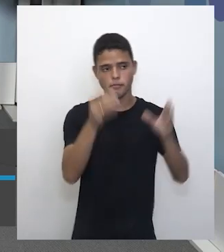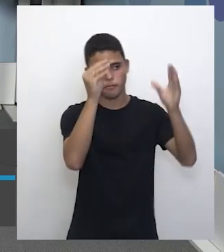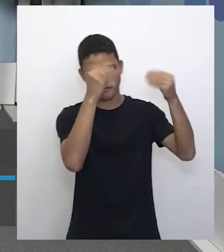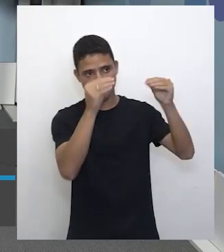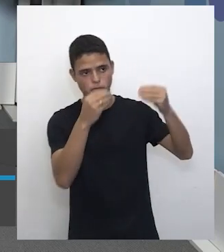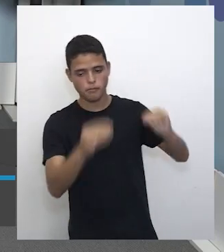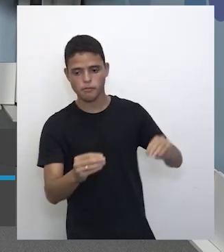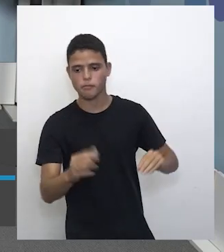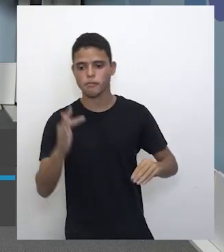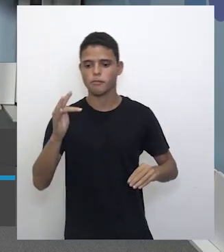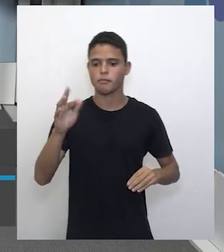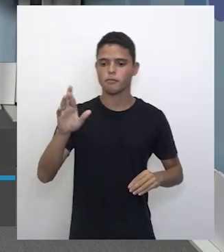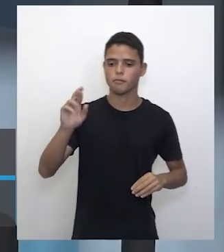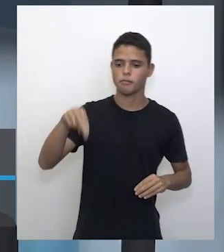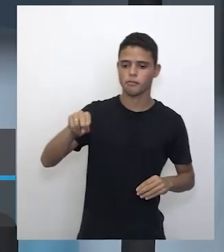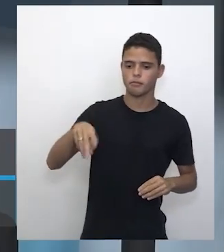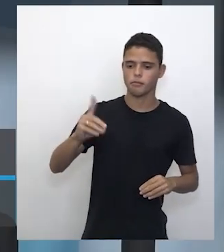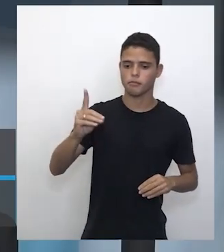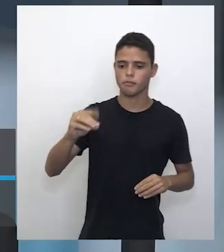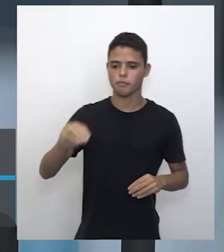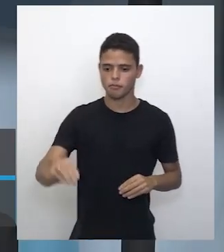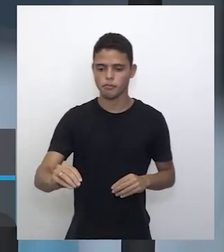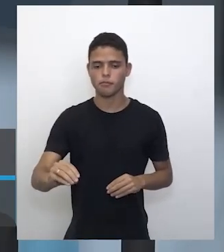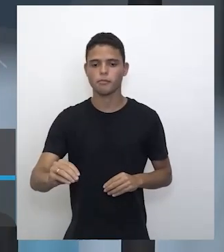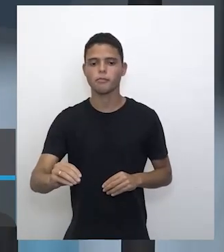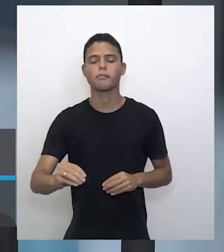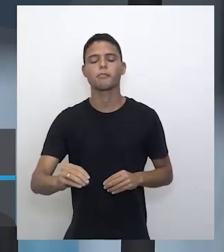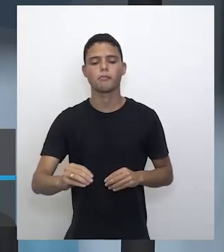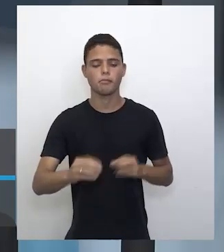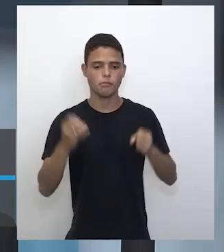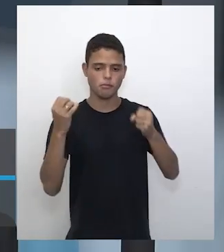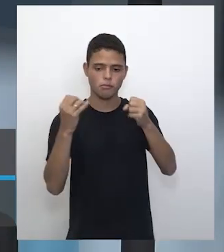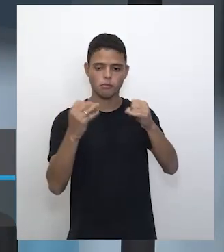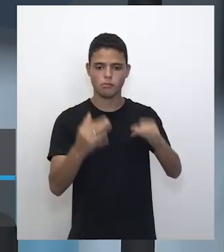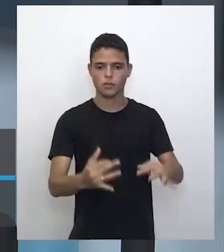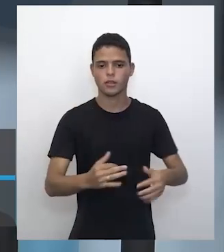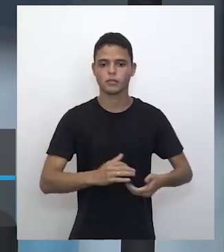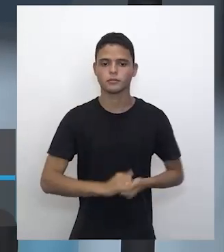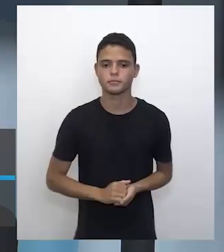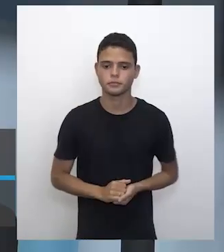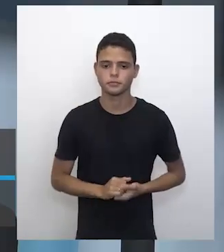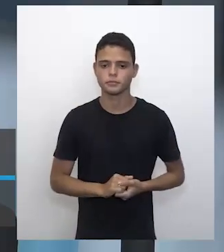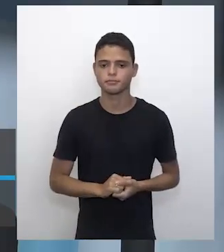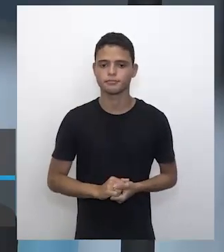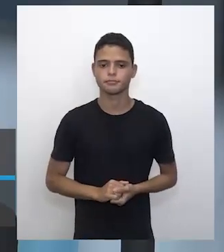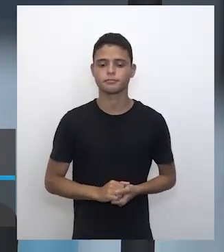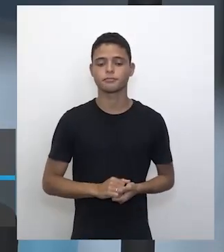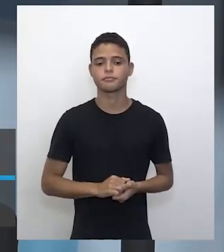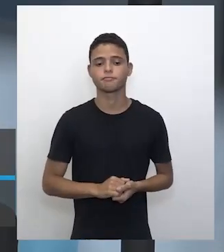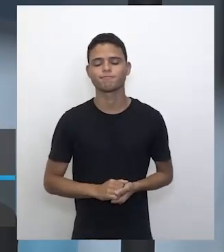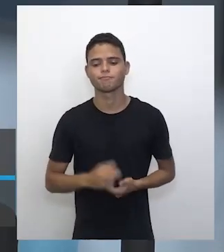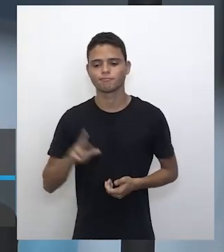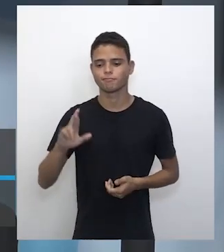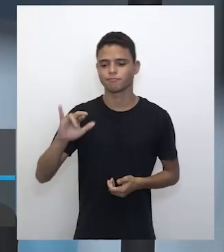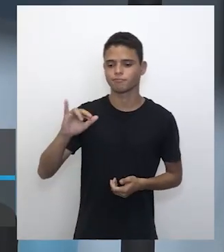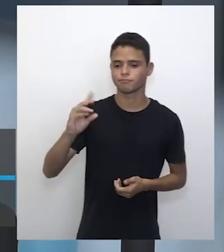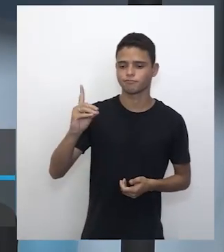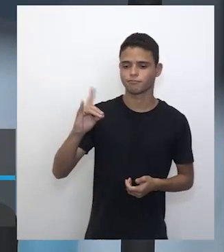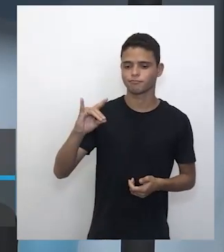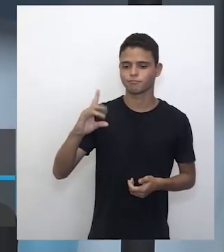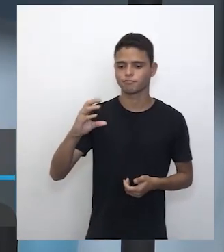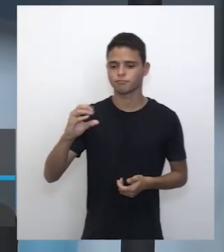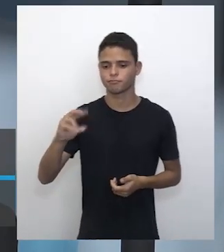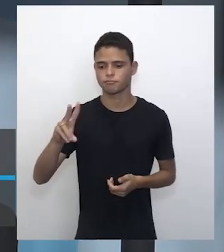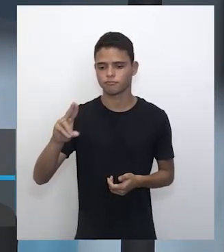Fernando Pessoa para fazer uma reflexão do ridículo nunca. Vamos fechar essa aula, então. O ridículo nunca sempre tem que